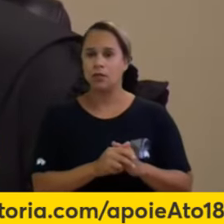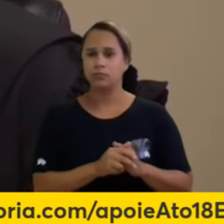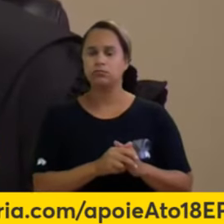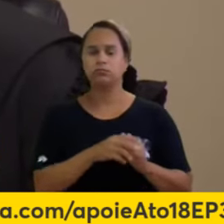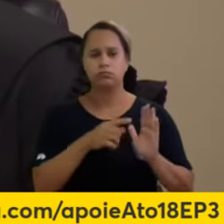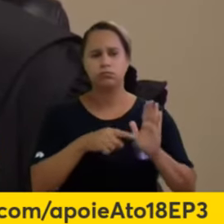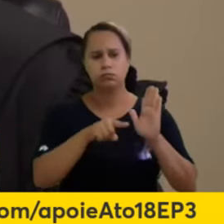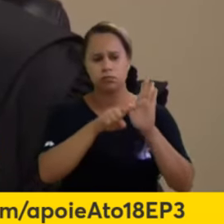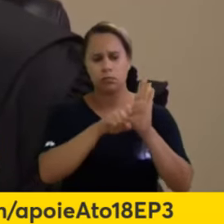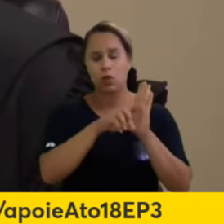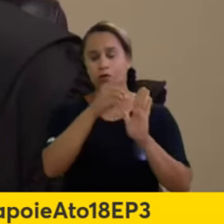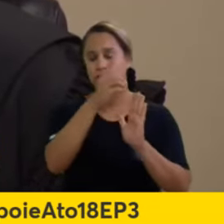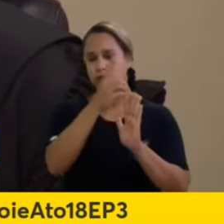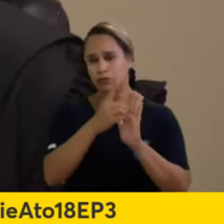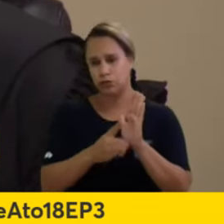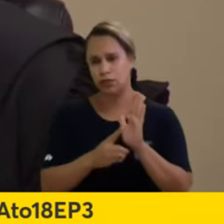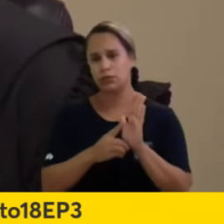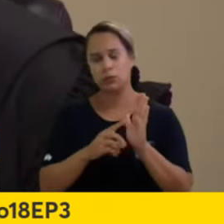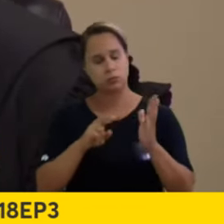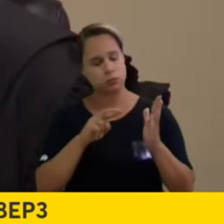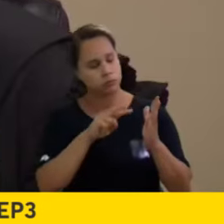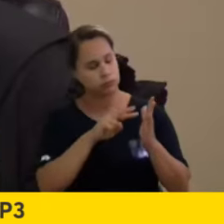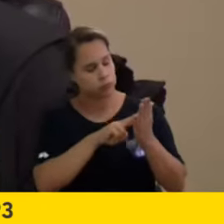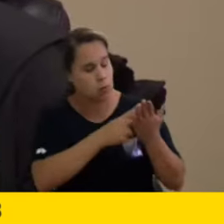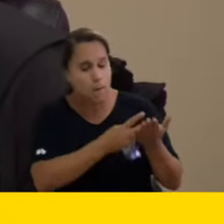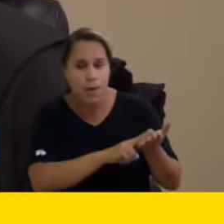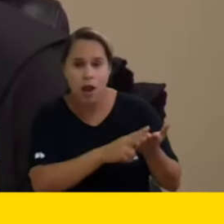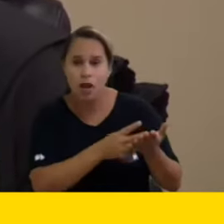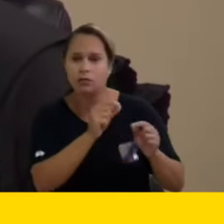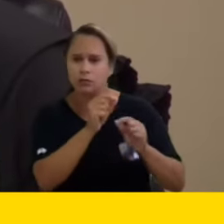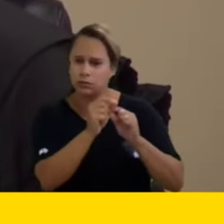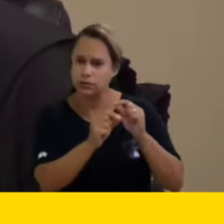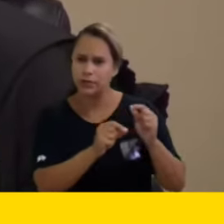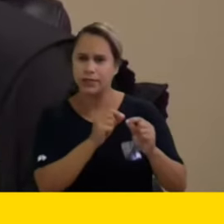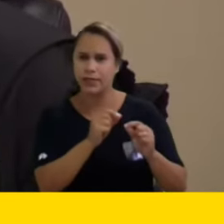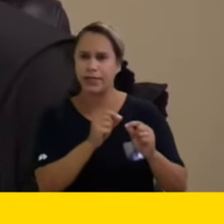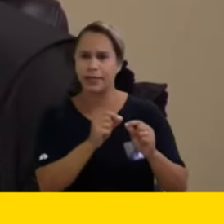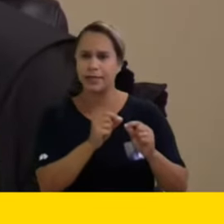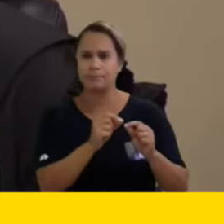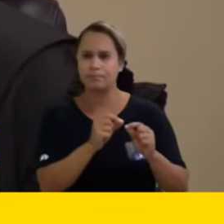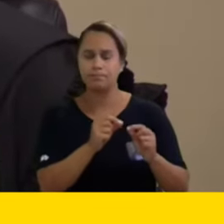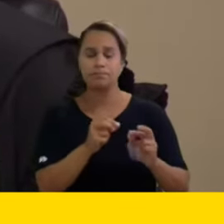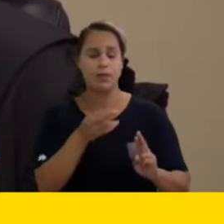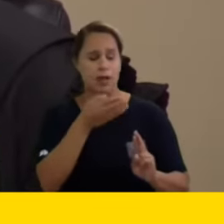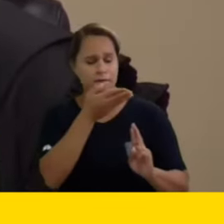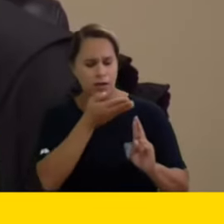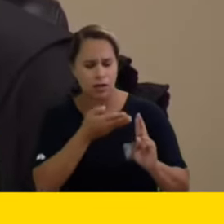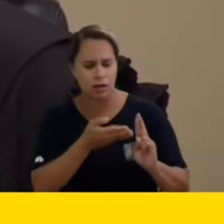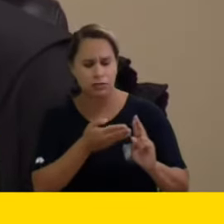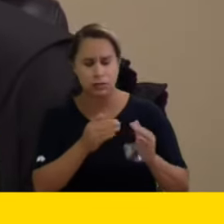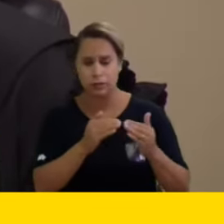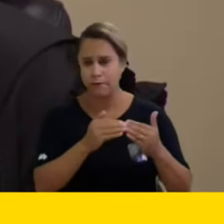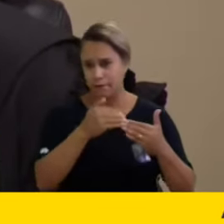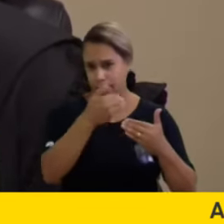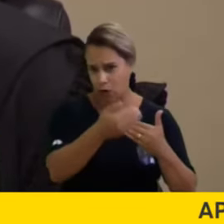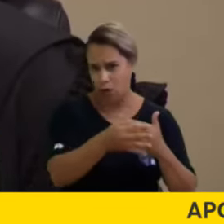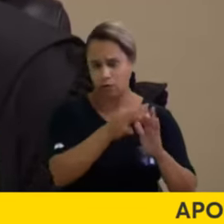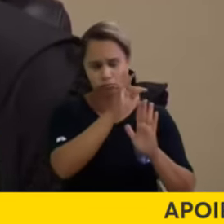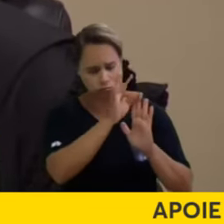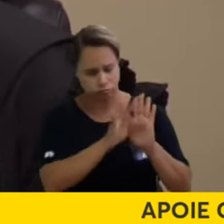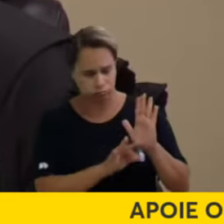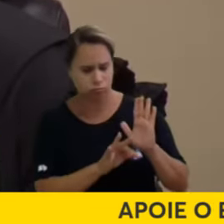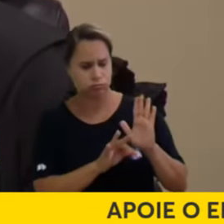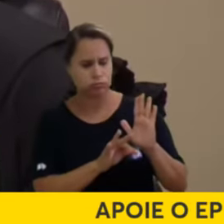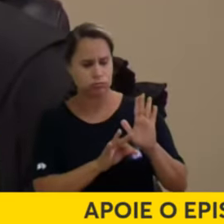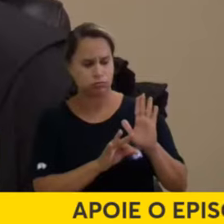direito está em ser ele interpretado a interpretação deve levar em consideração referências externas ao texto resultando estérel qualquer